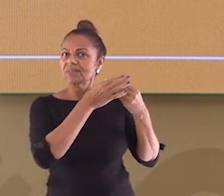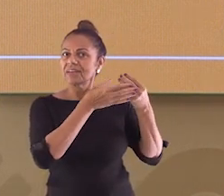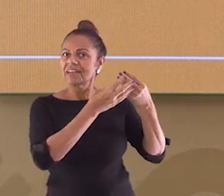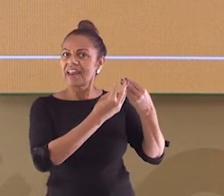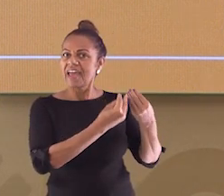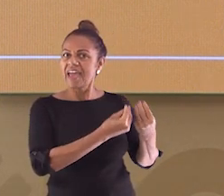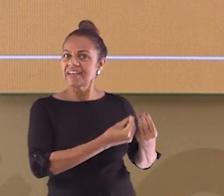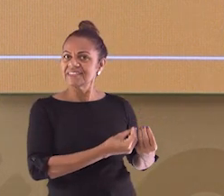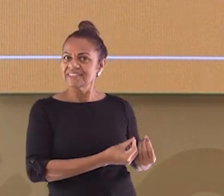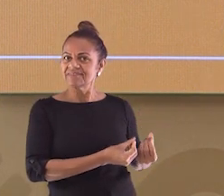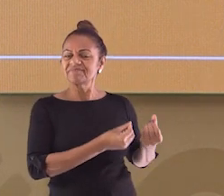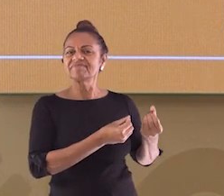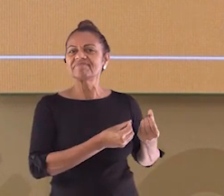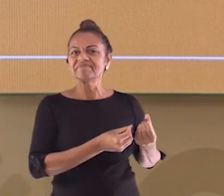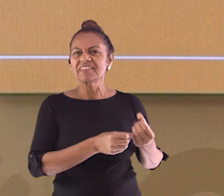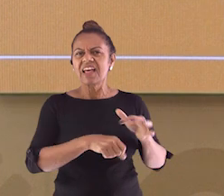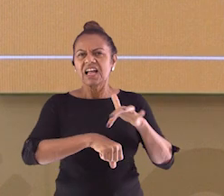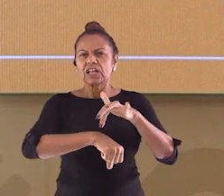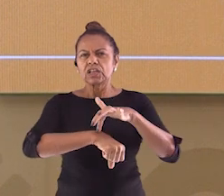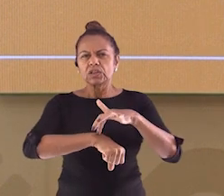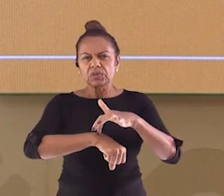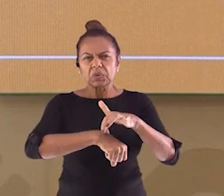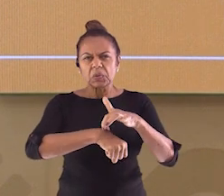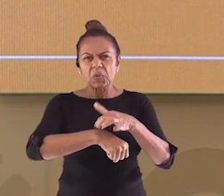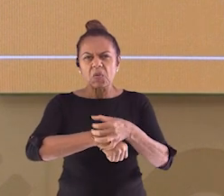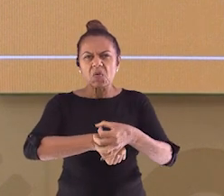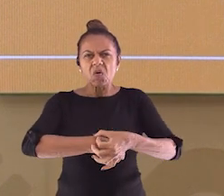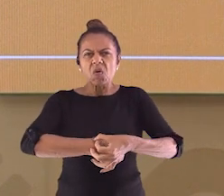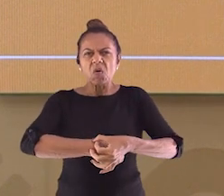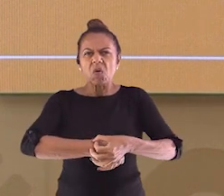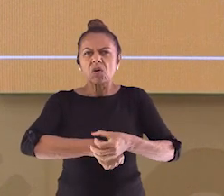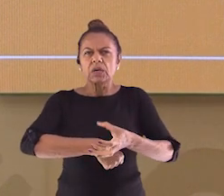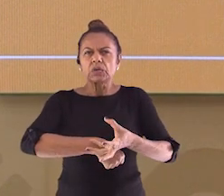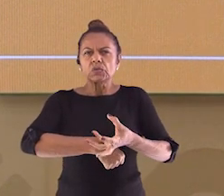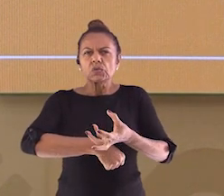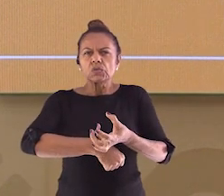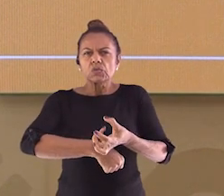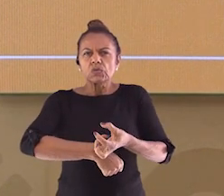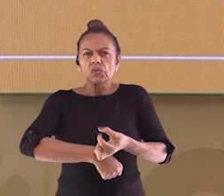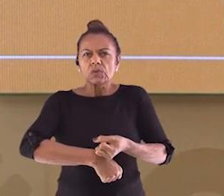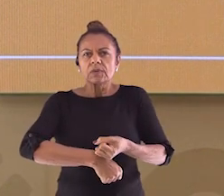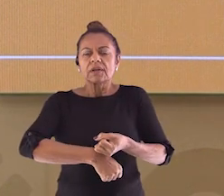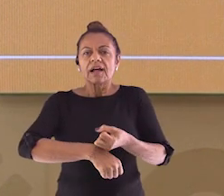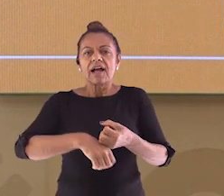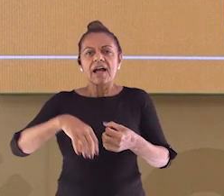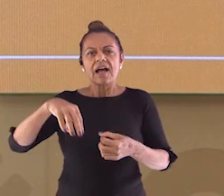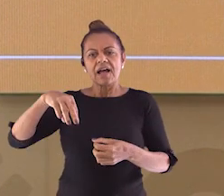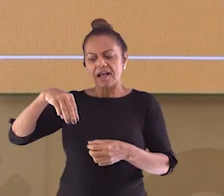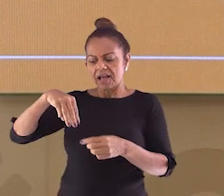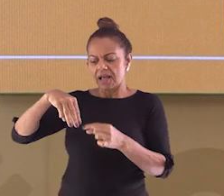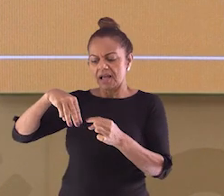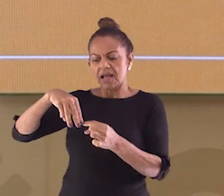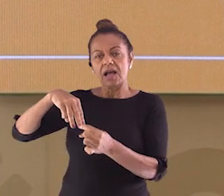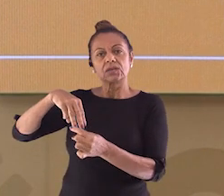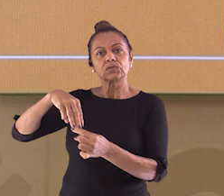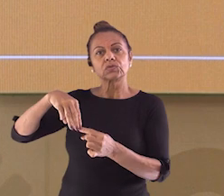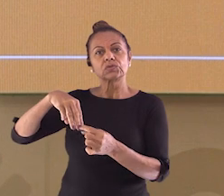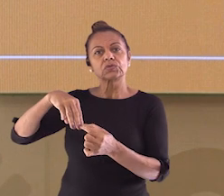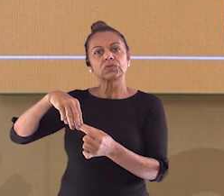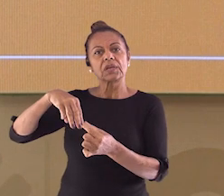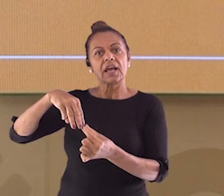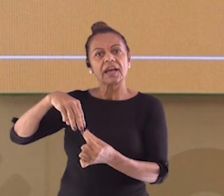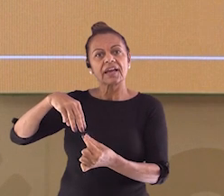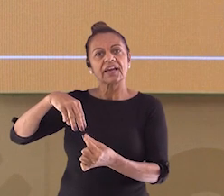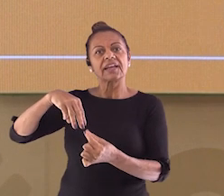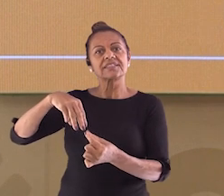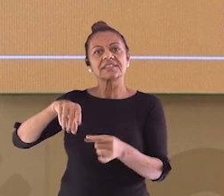a cicatrização, o crescimento das unhas e o crescimento ósseo, tá?